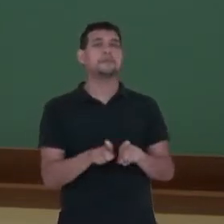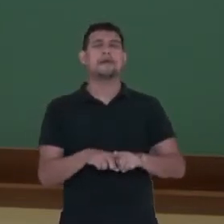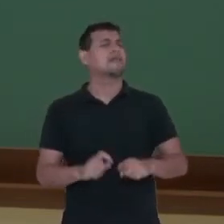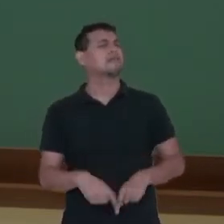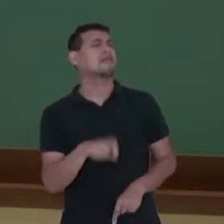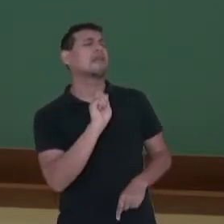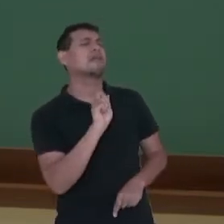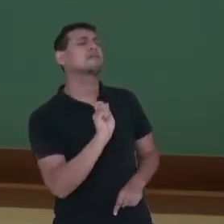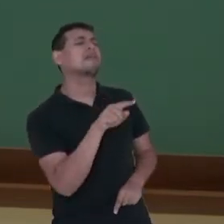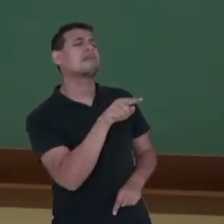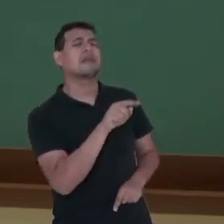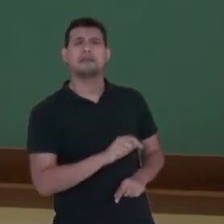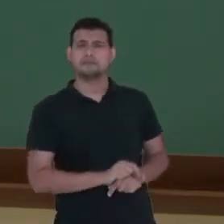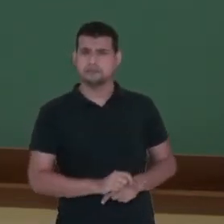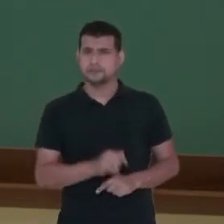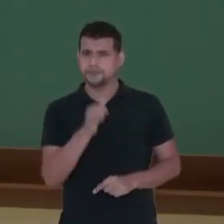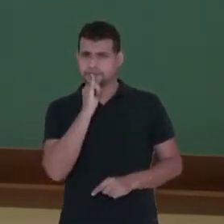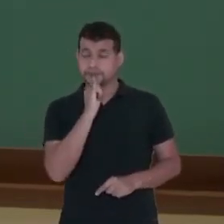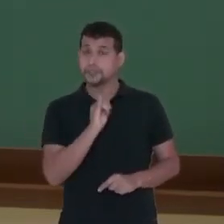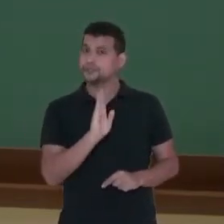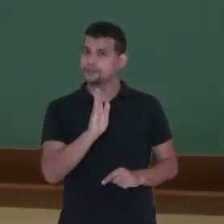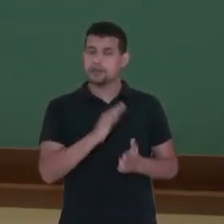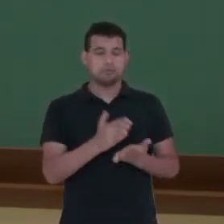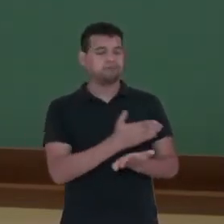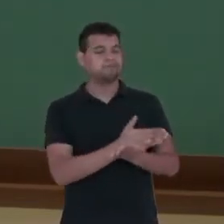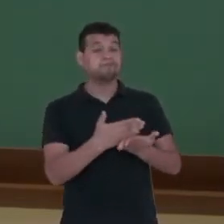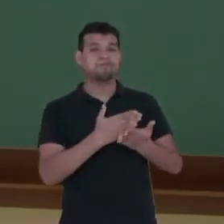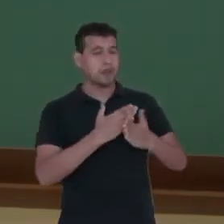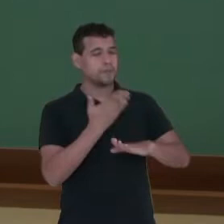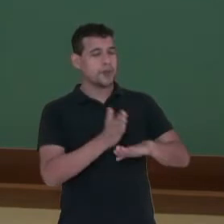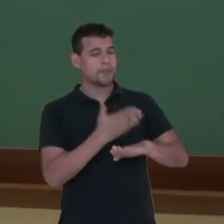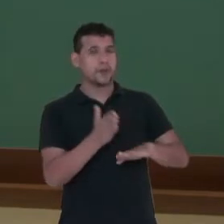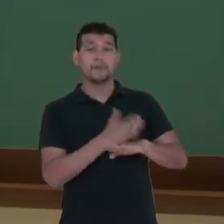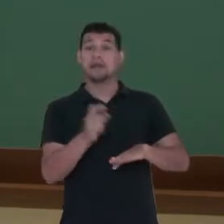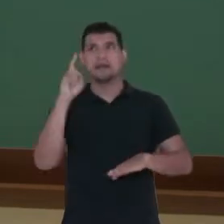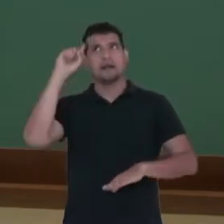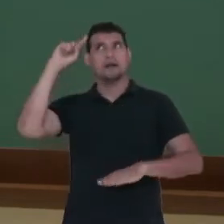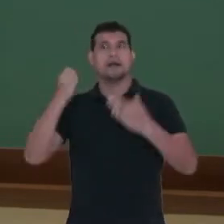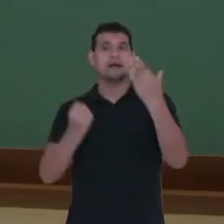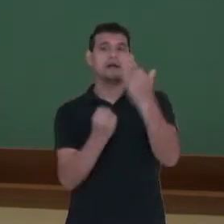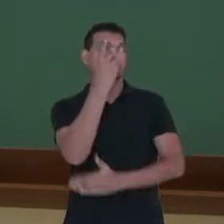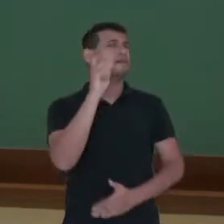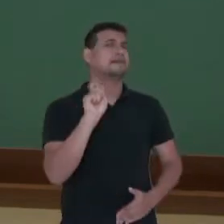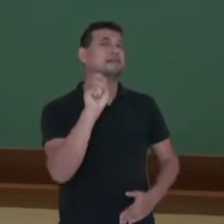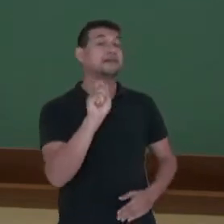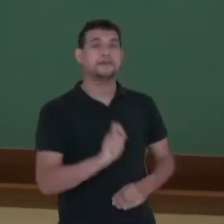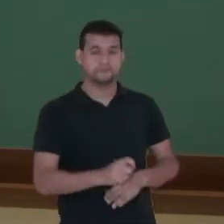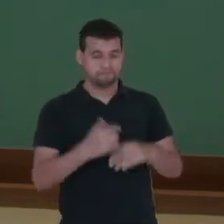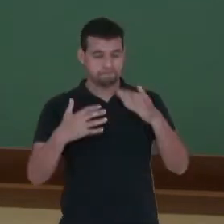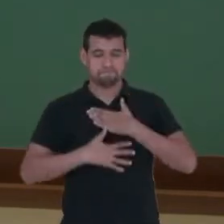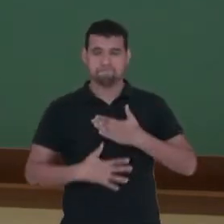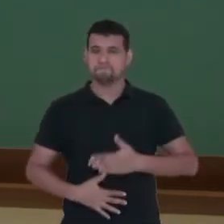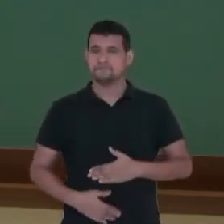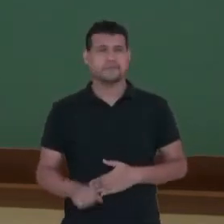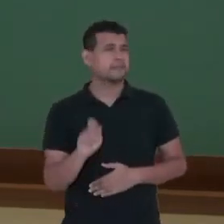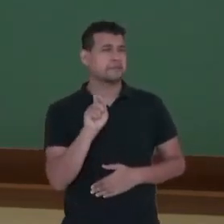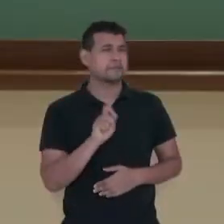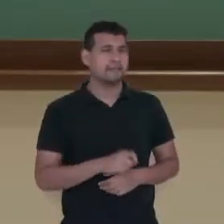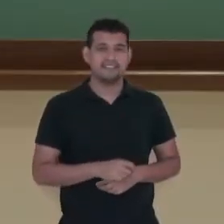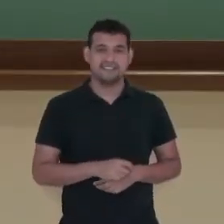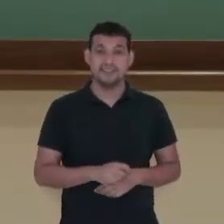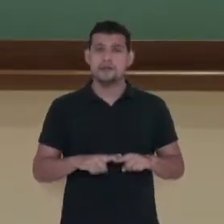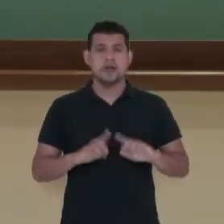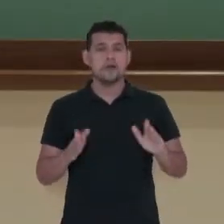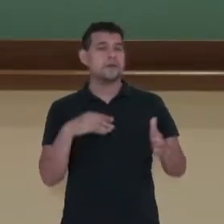quem foi que originou essa prática, quem foi o inventor dessa prática corporal de aventura. E